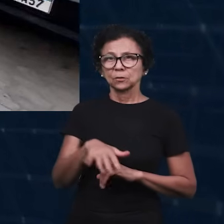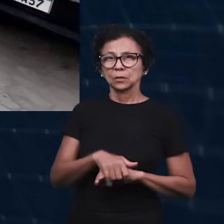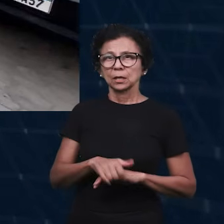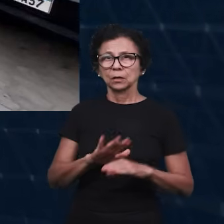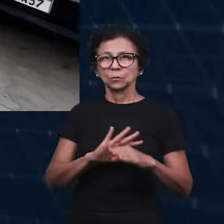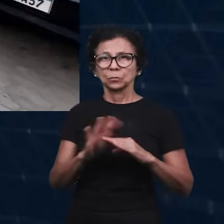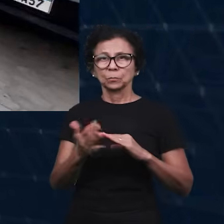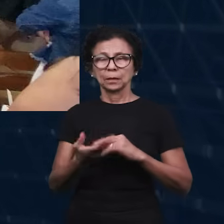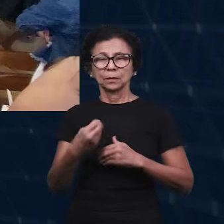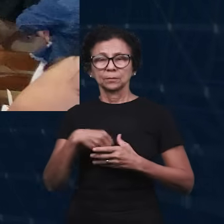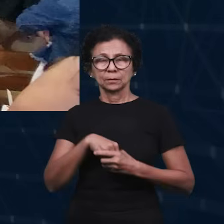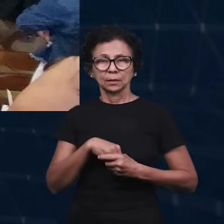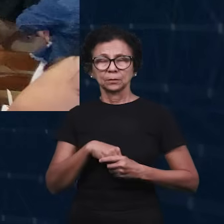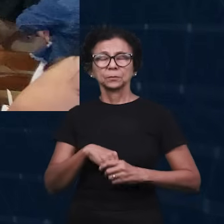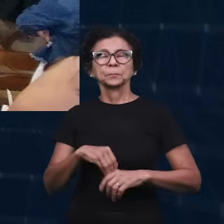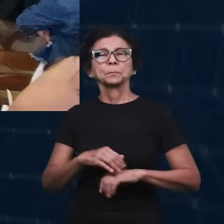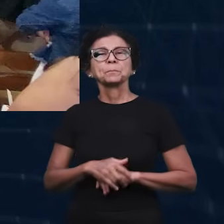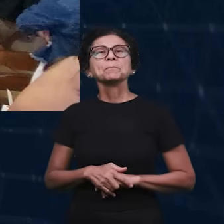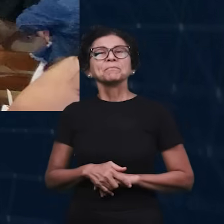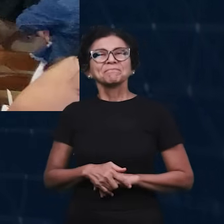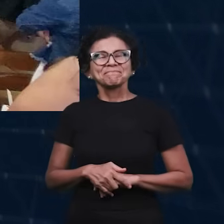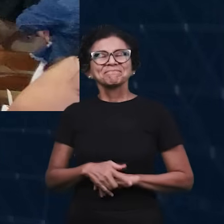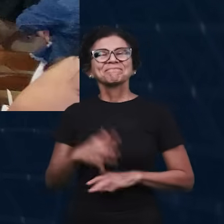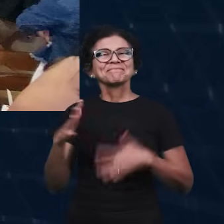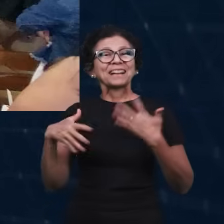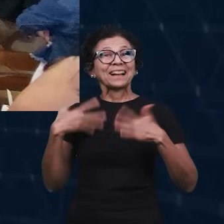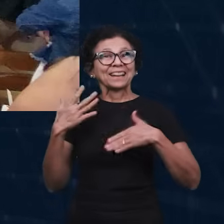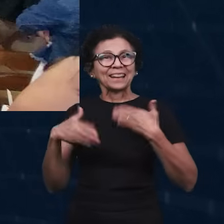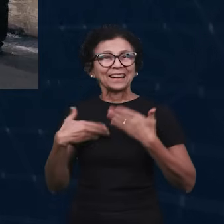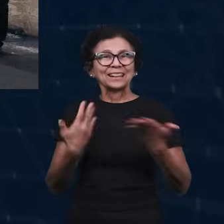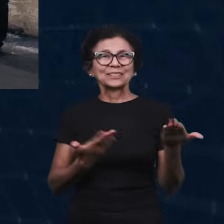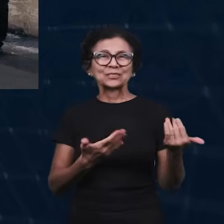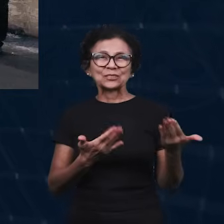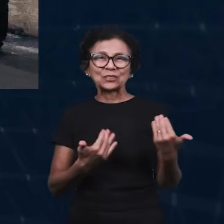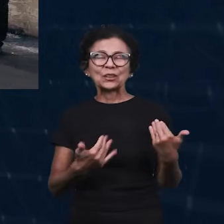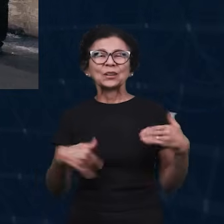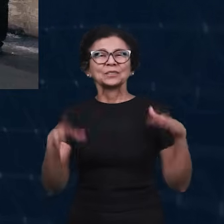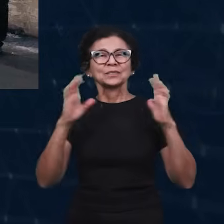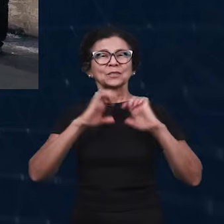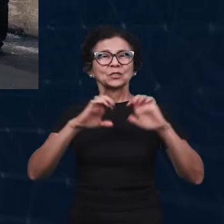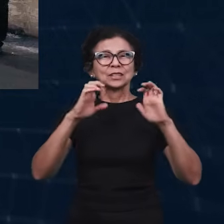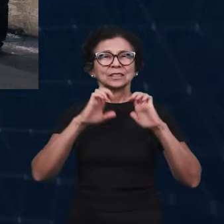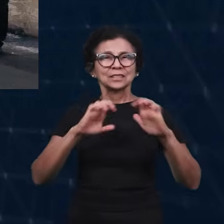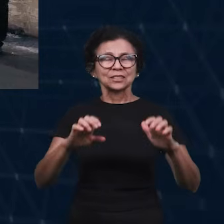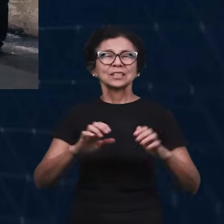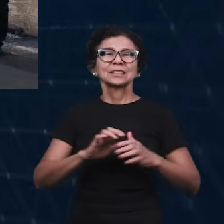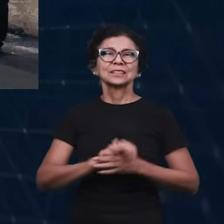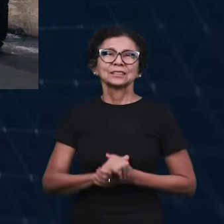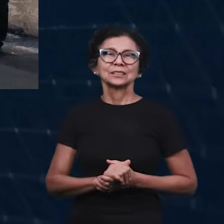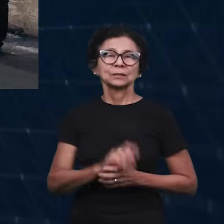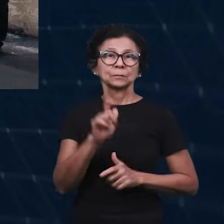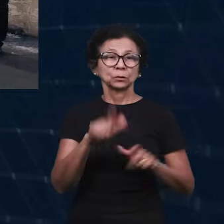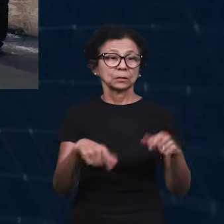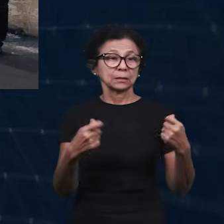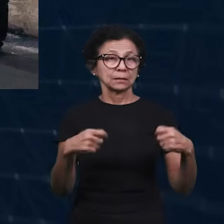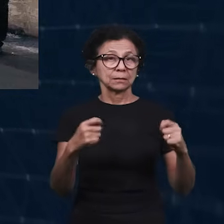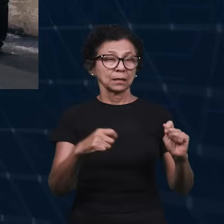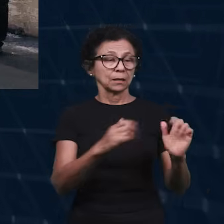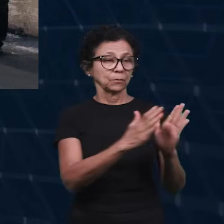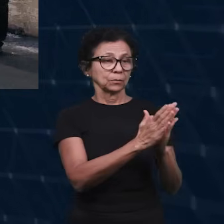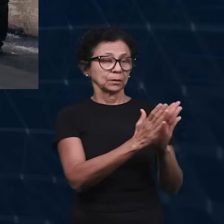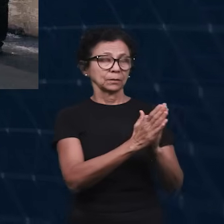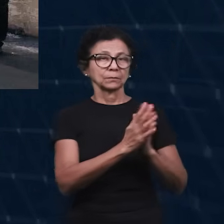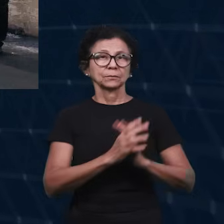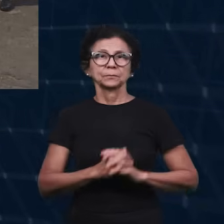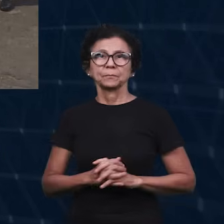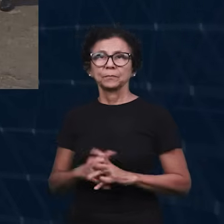na igreja do bairro Operário, os jovens saíram com alegria para anunciar a salvação em Jesus e orar pelos